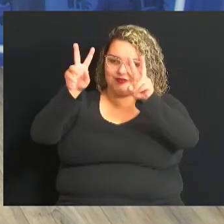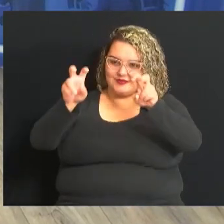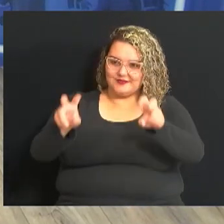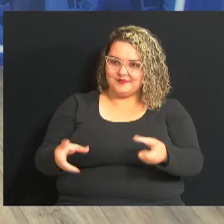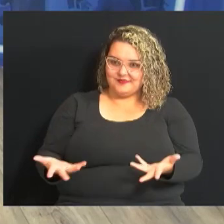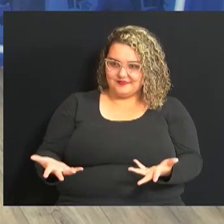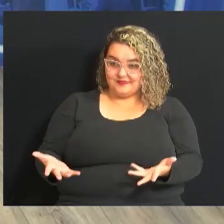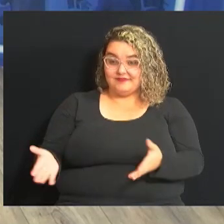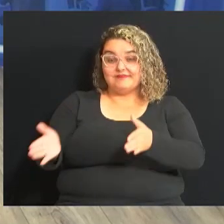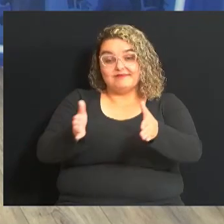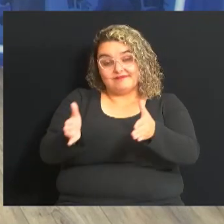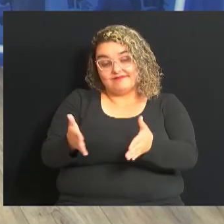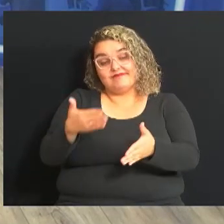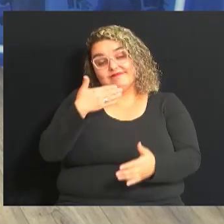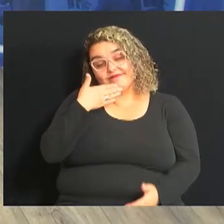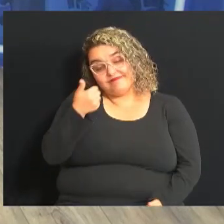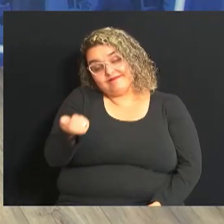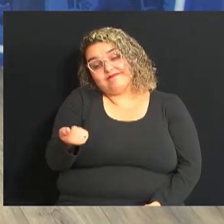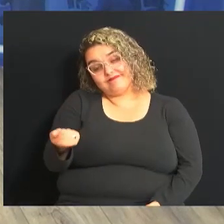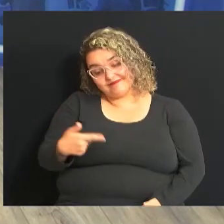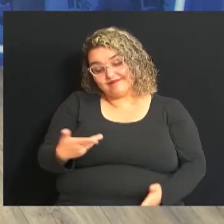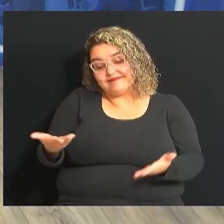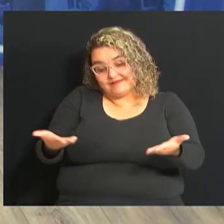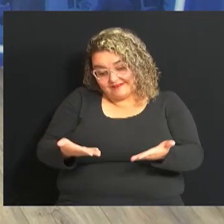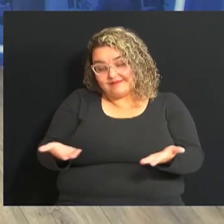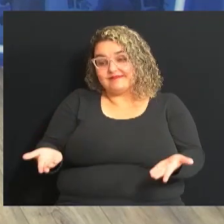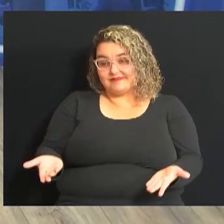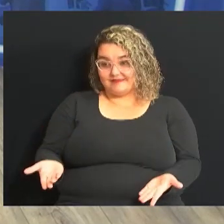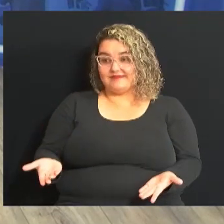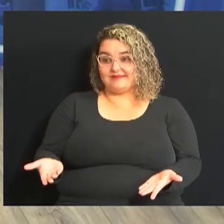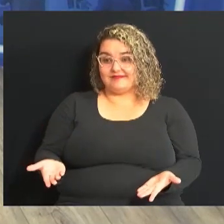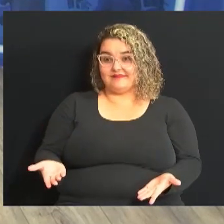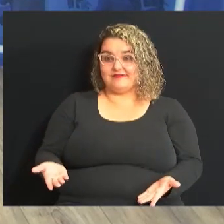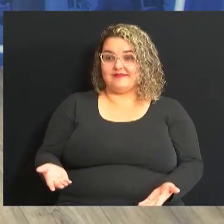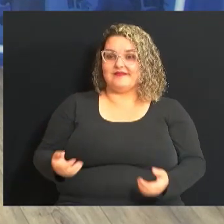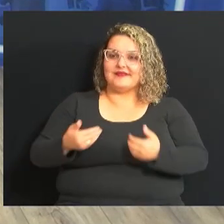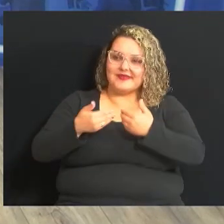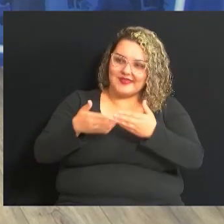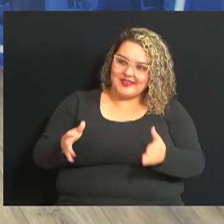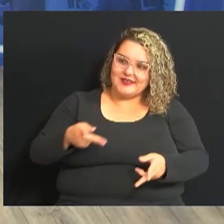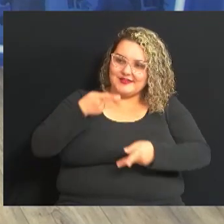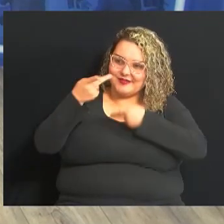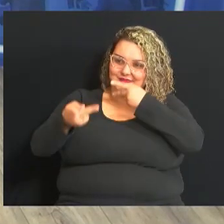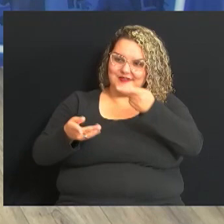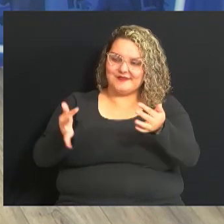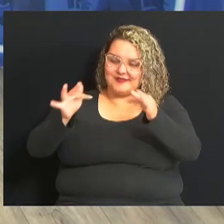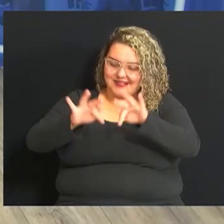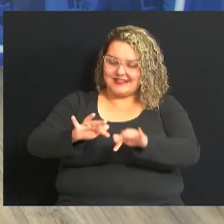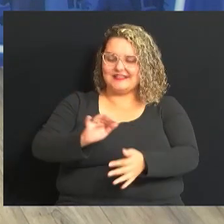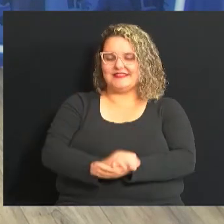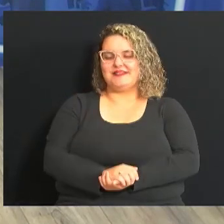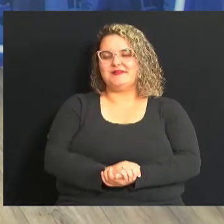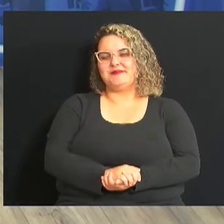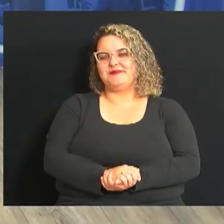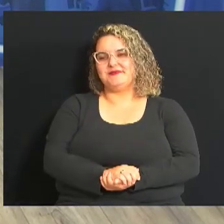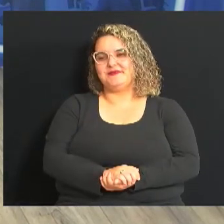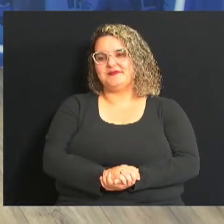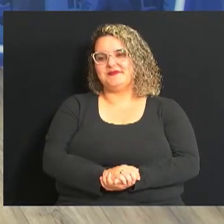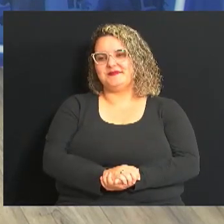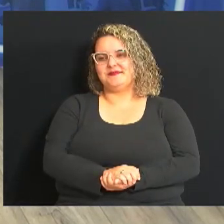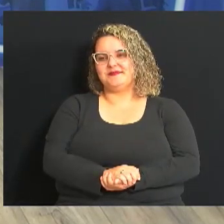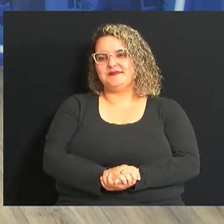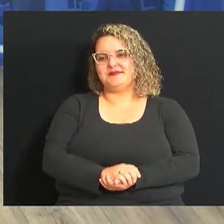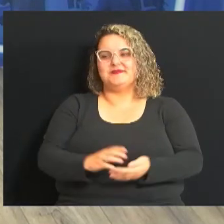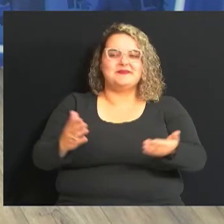num cenário muito melhor do que nesse que nós estamos falando, e fica aberto aí para suas considerações finais.